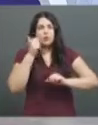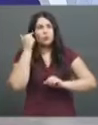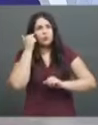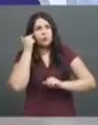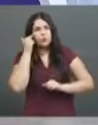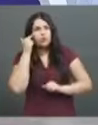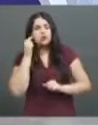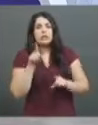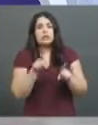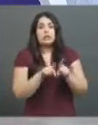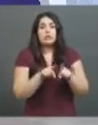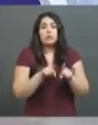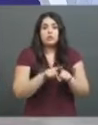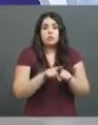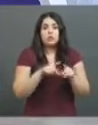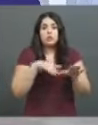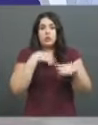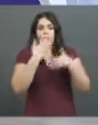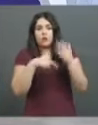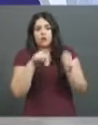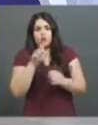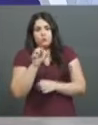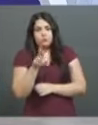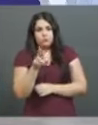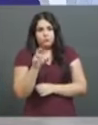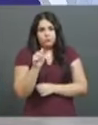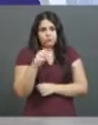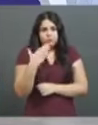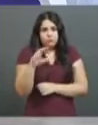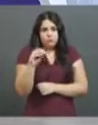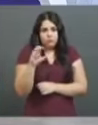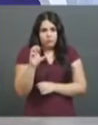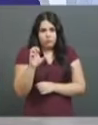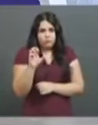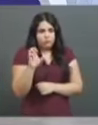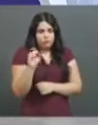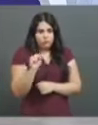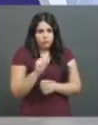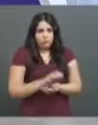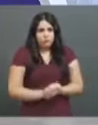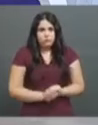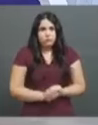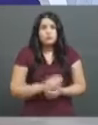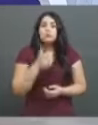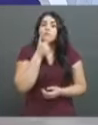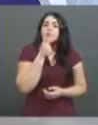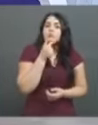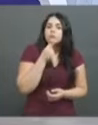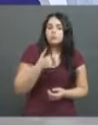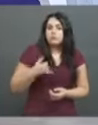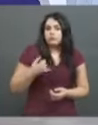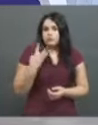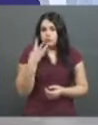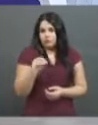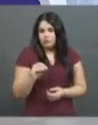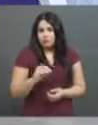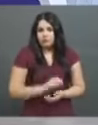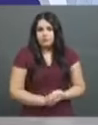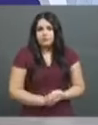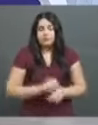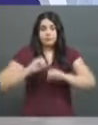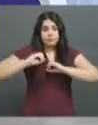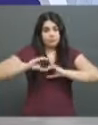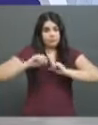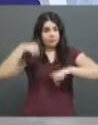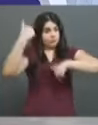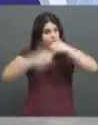também mudanças de gerações? Por exemplo, homens a partir dos 40 anos, que foram de um tempo em que foram ensinados a trabalhar, ao